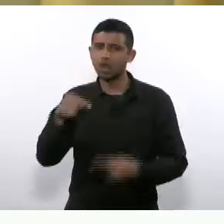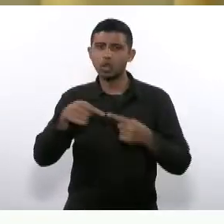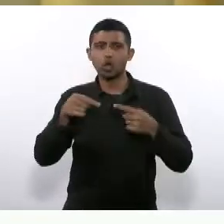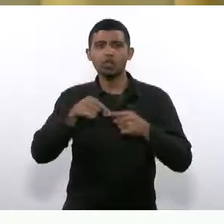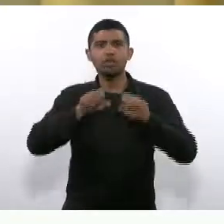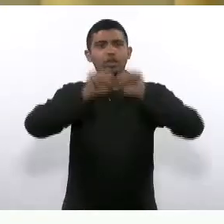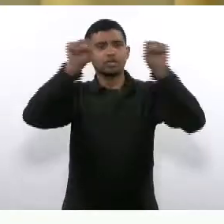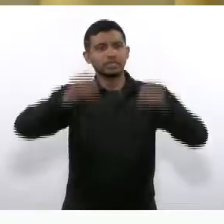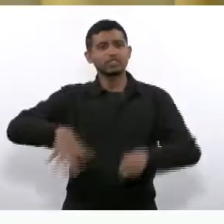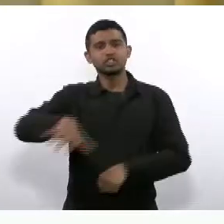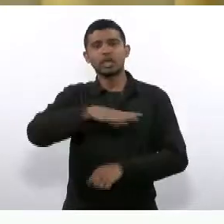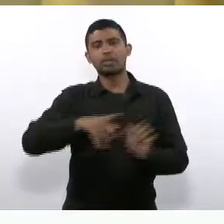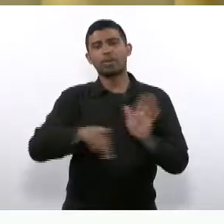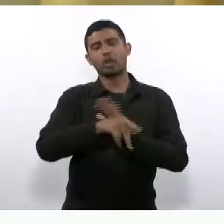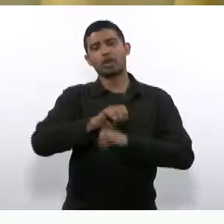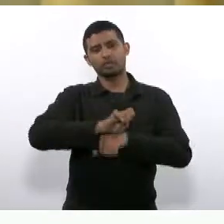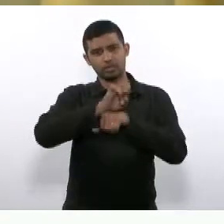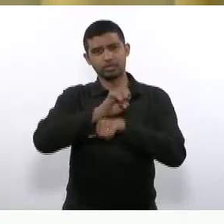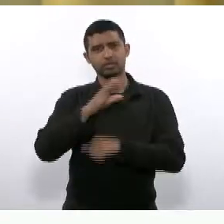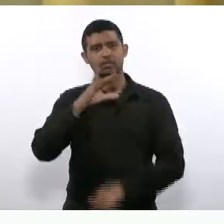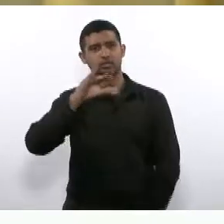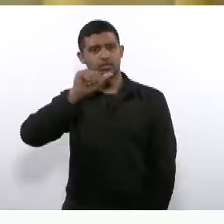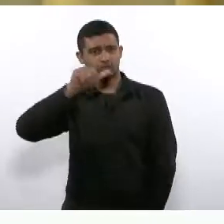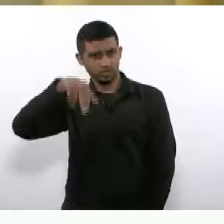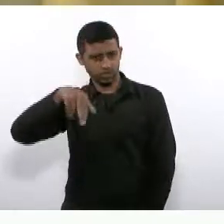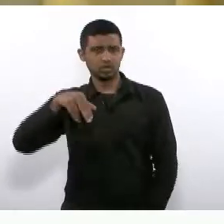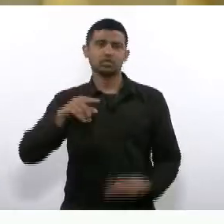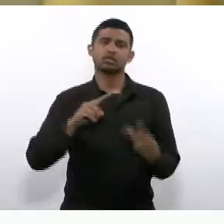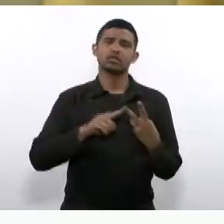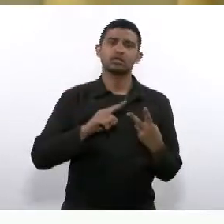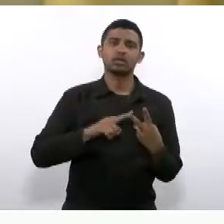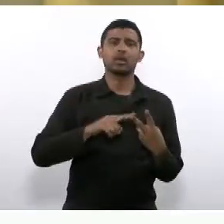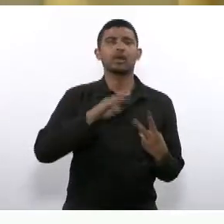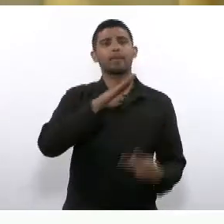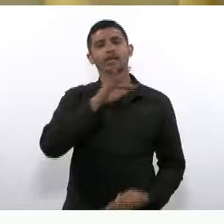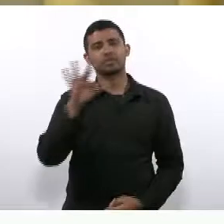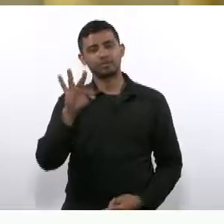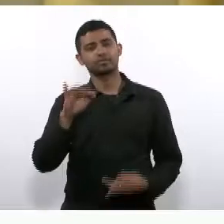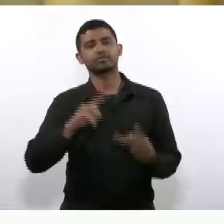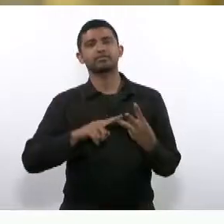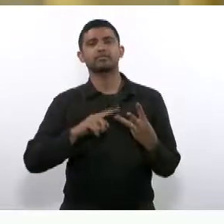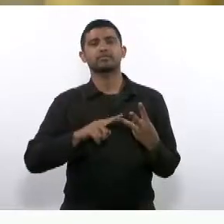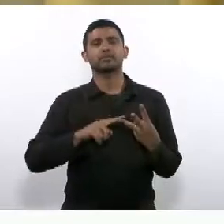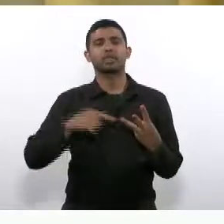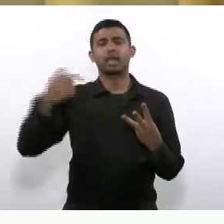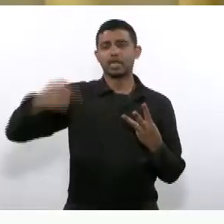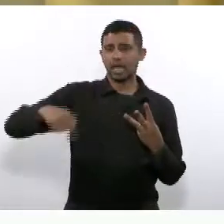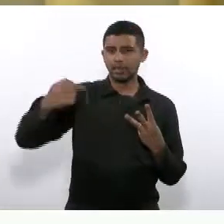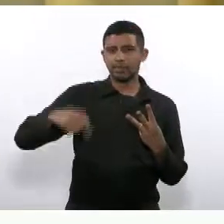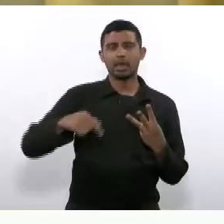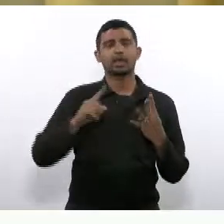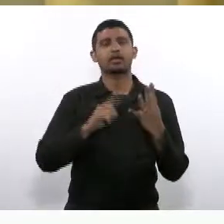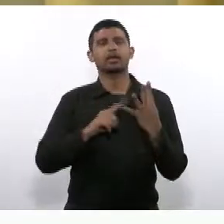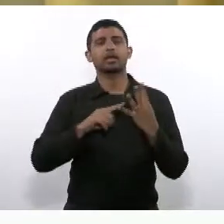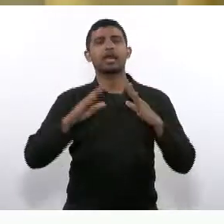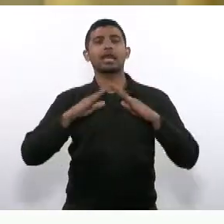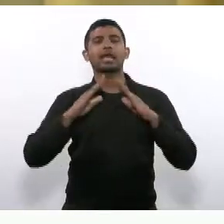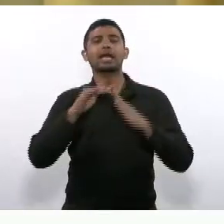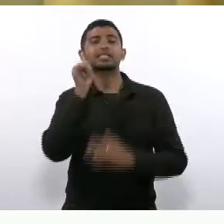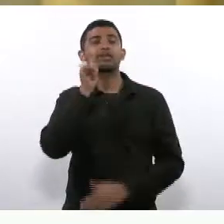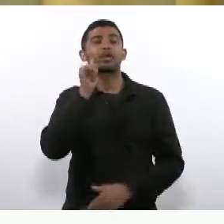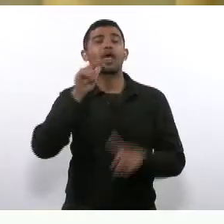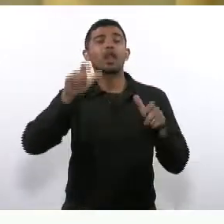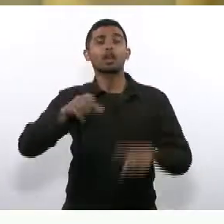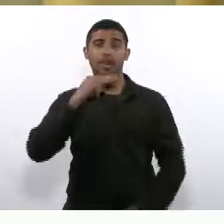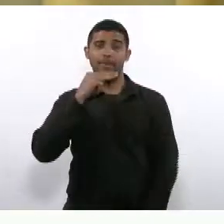de serviço do Estado. O CIAM Márcia Lira, CIAM Baixada, CIAM Queimados e Casa da Mulher de